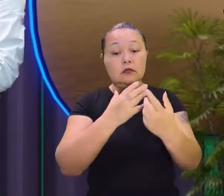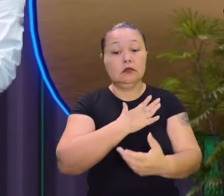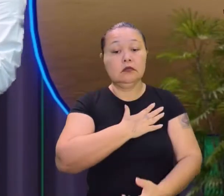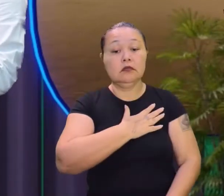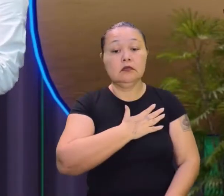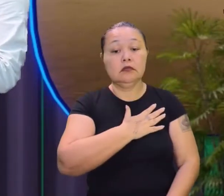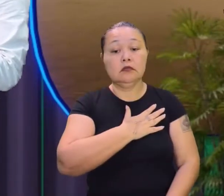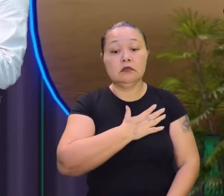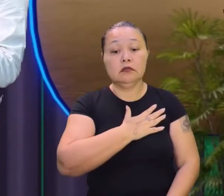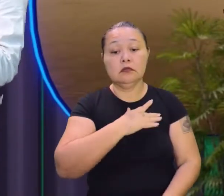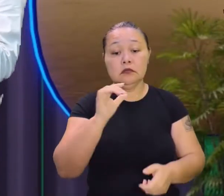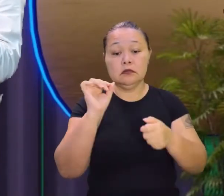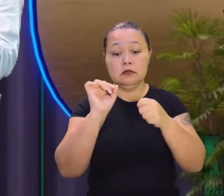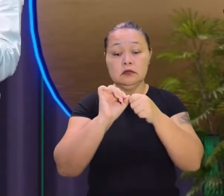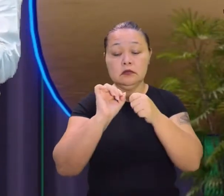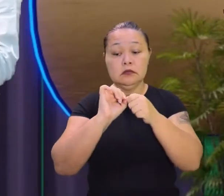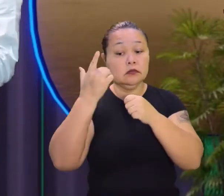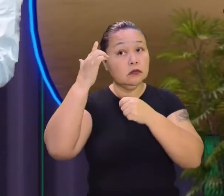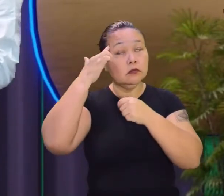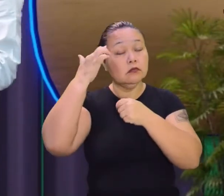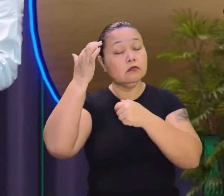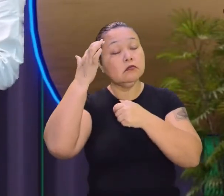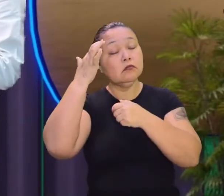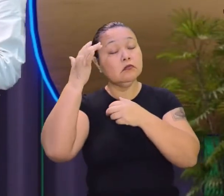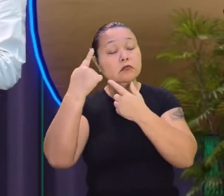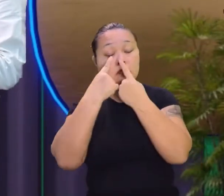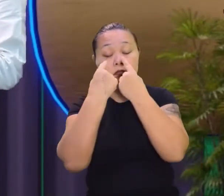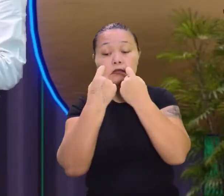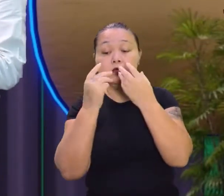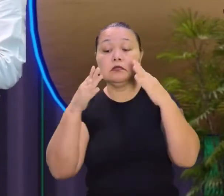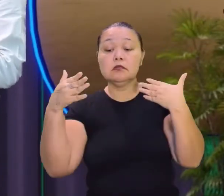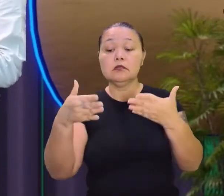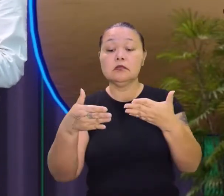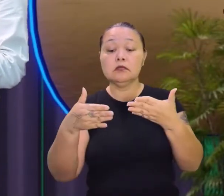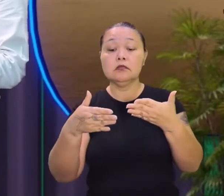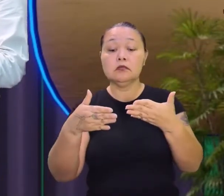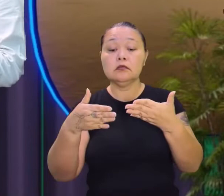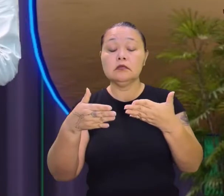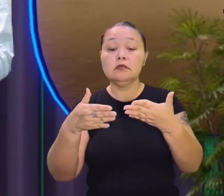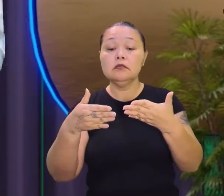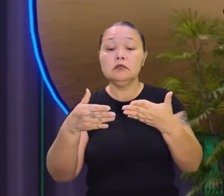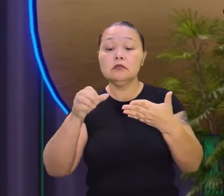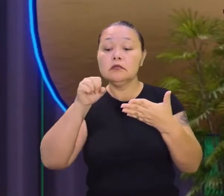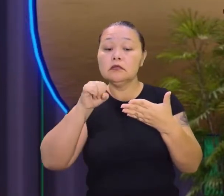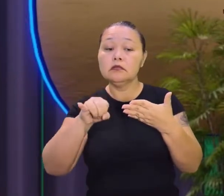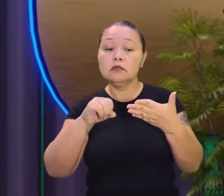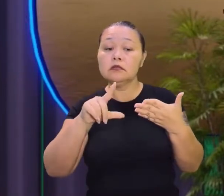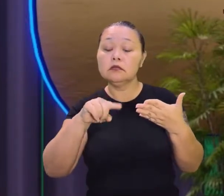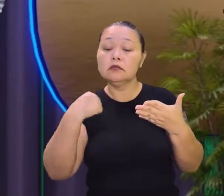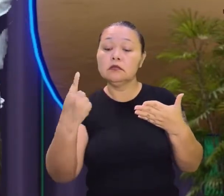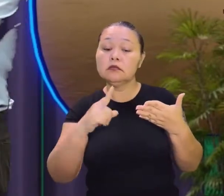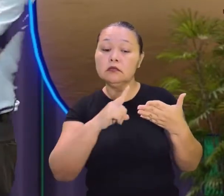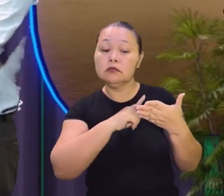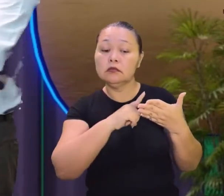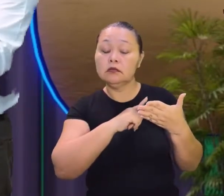Gostei. Eu acabei fazendo uma reflexão interessante aqui sobre isso. Se nós temos, você acabou de dizer que a